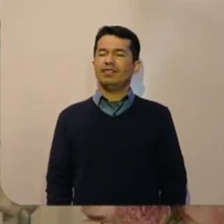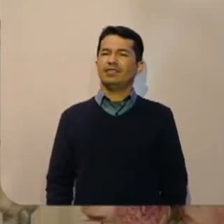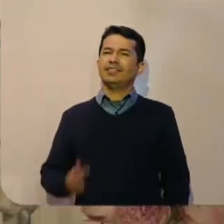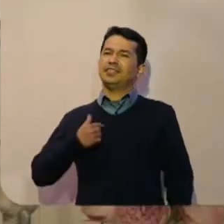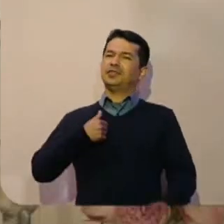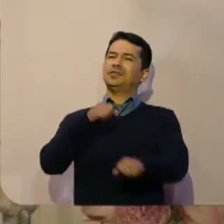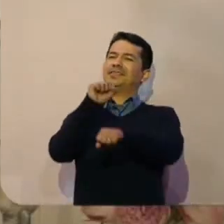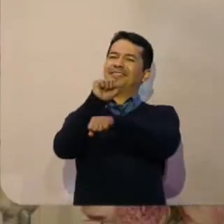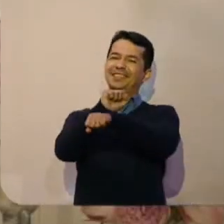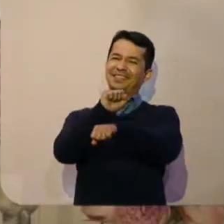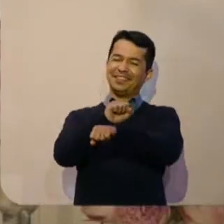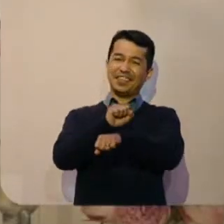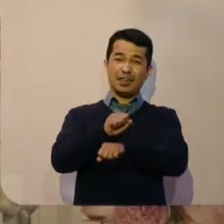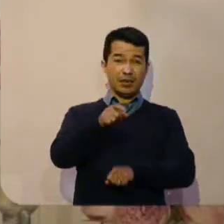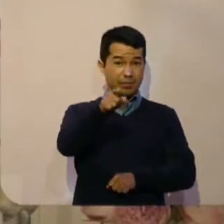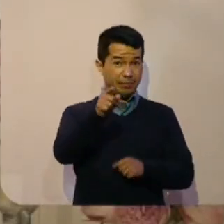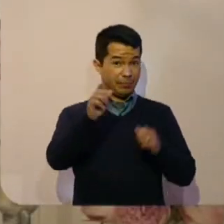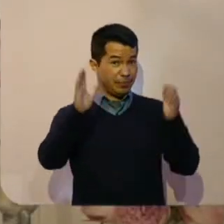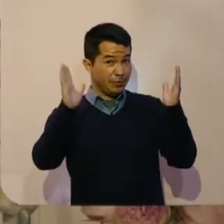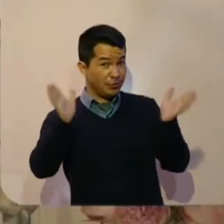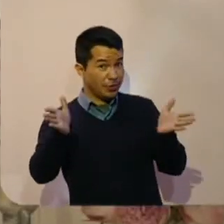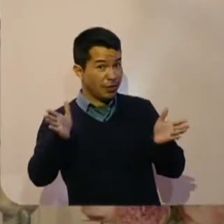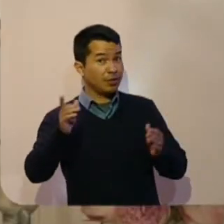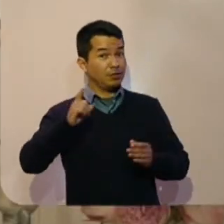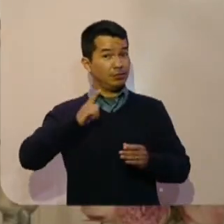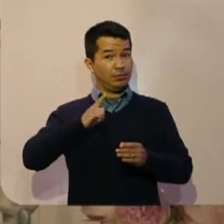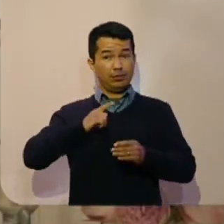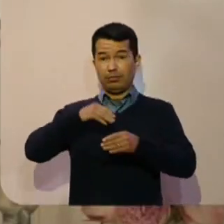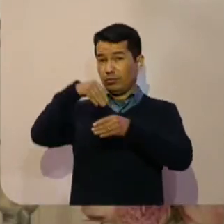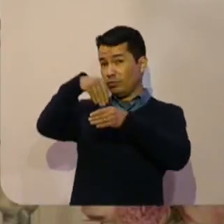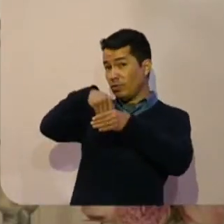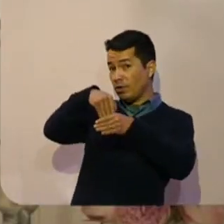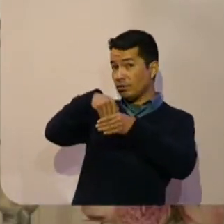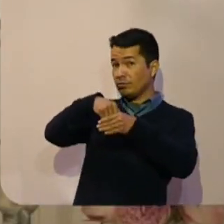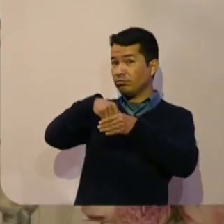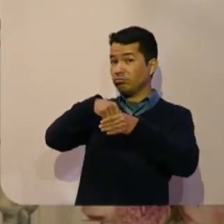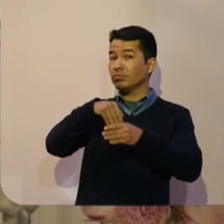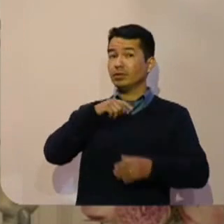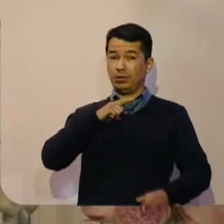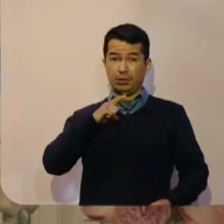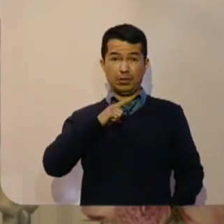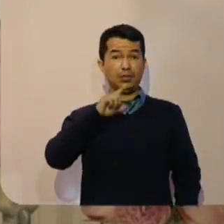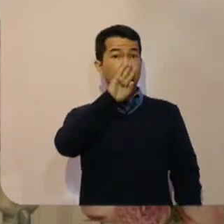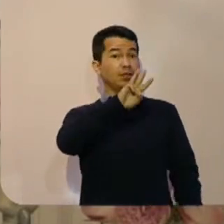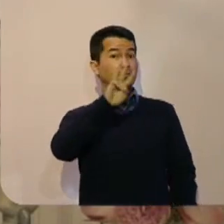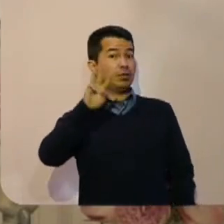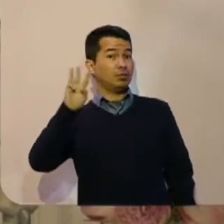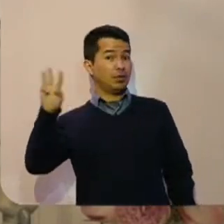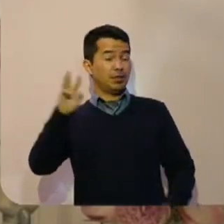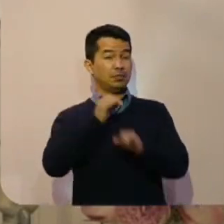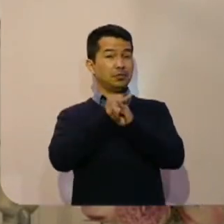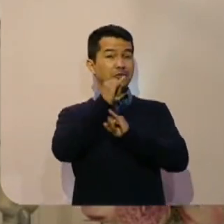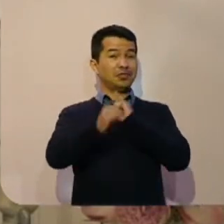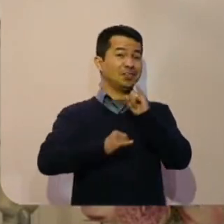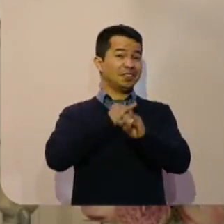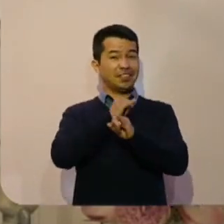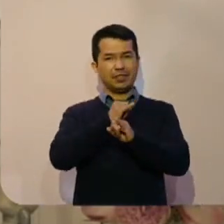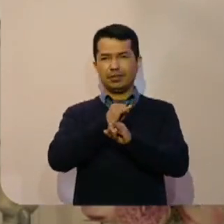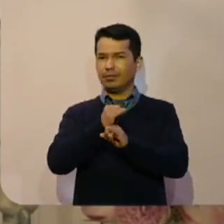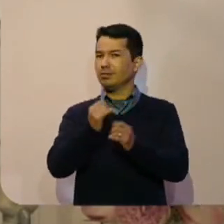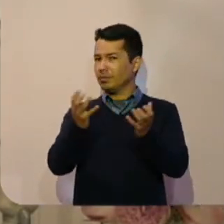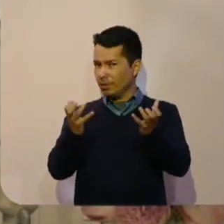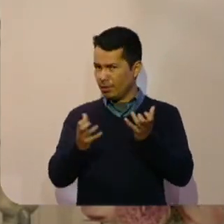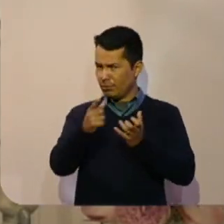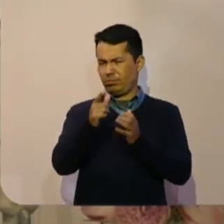Espero que você já tenha participado da nossa votação online, né? Esse é um tempo tão diferente para a gente, então conto com você